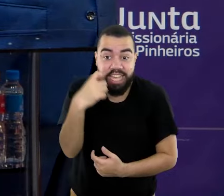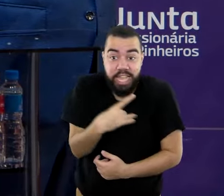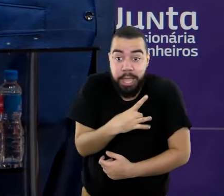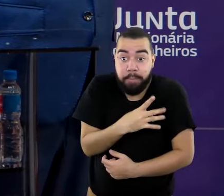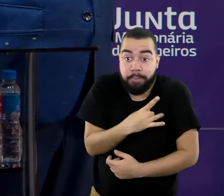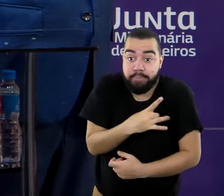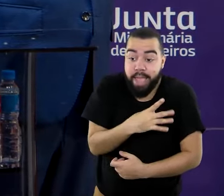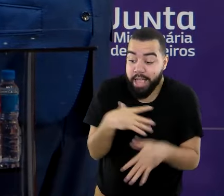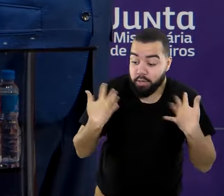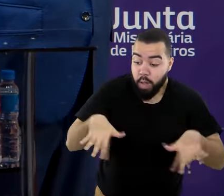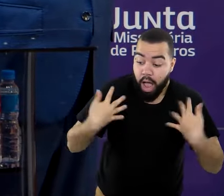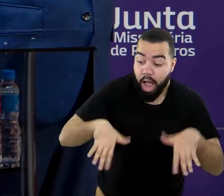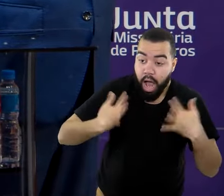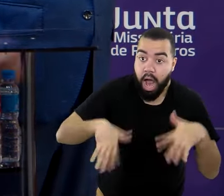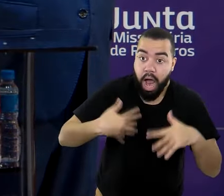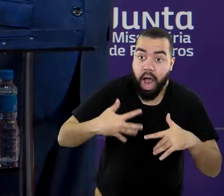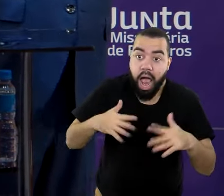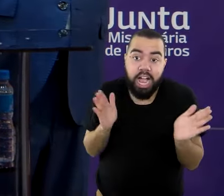por isso me escondi.